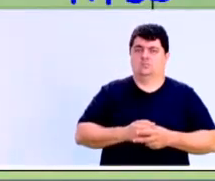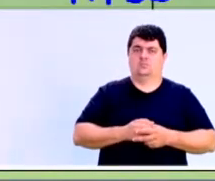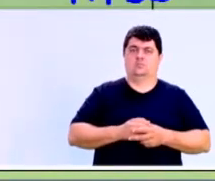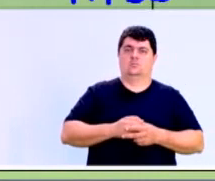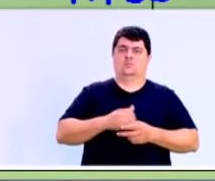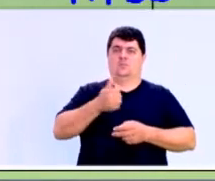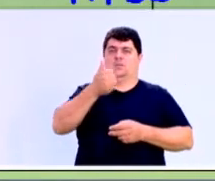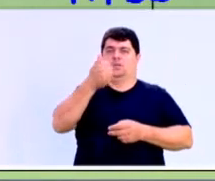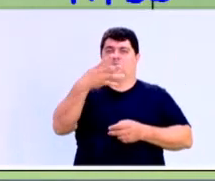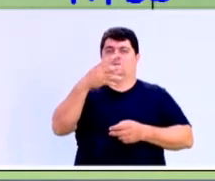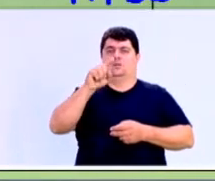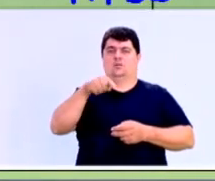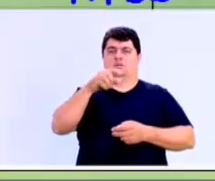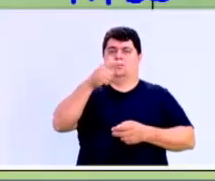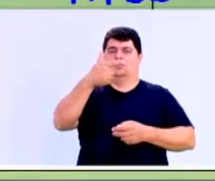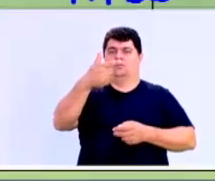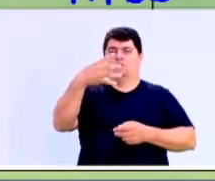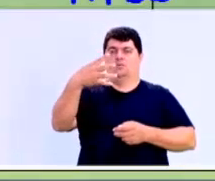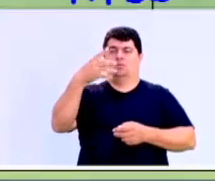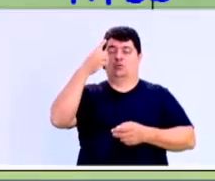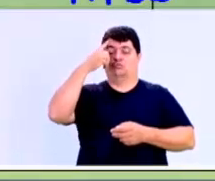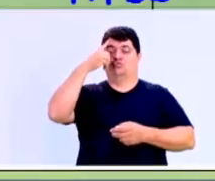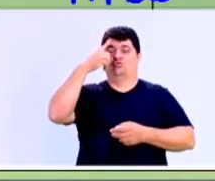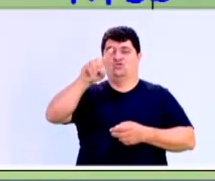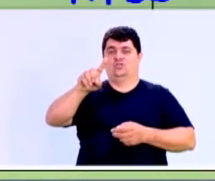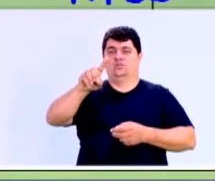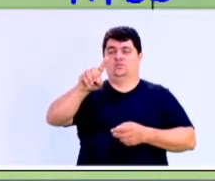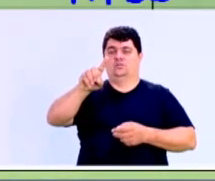professora? 14,24.